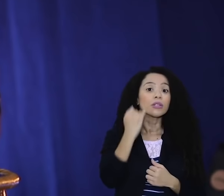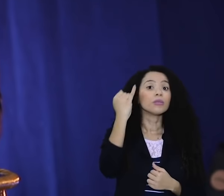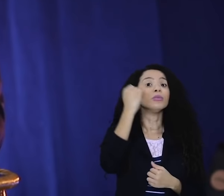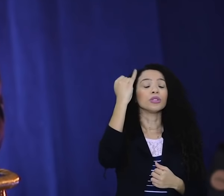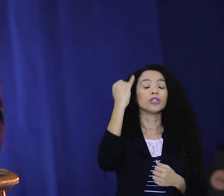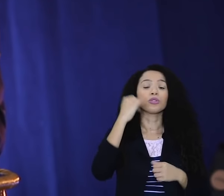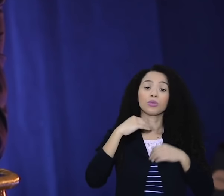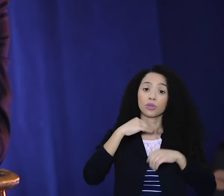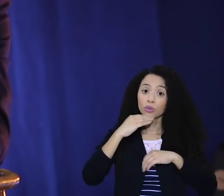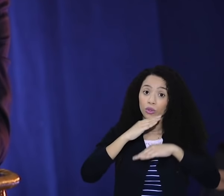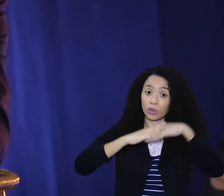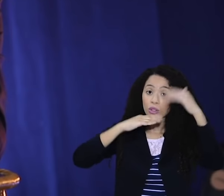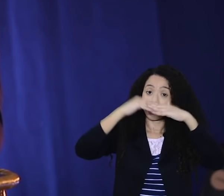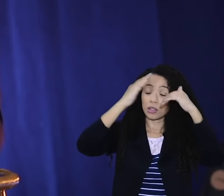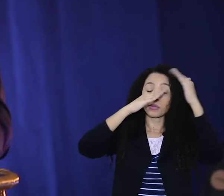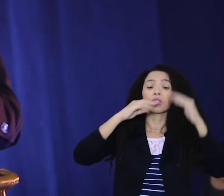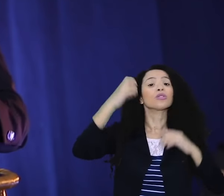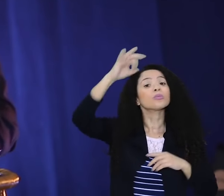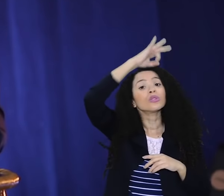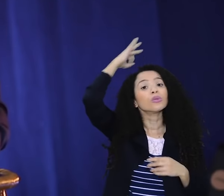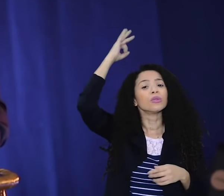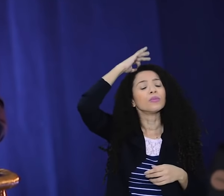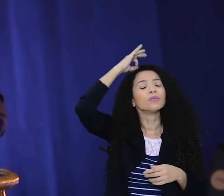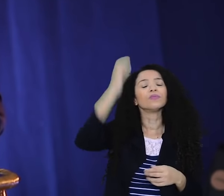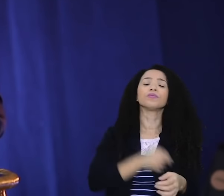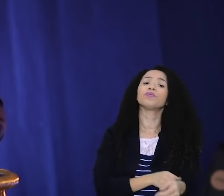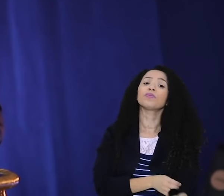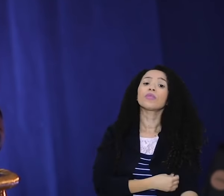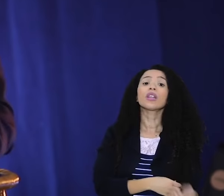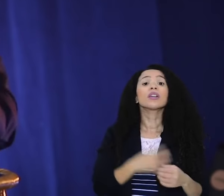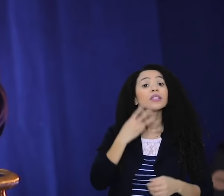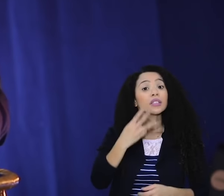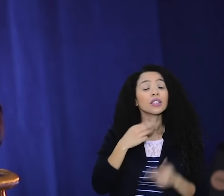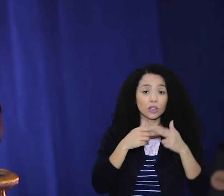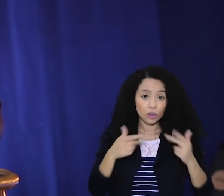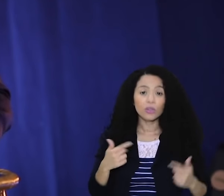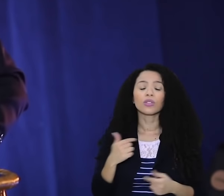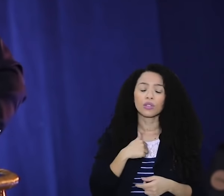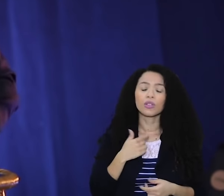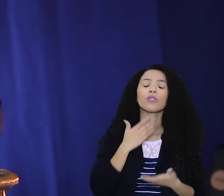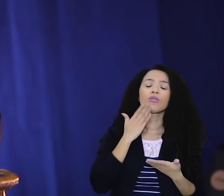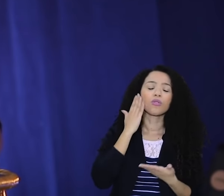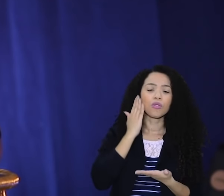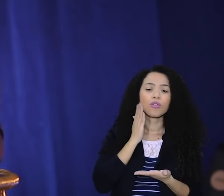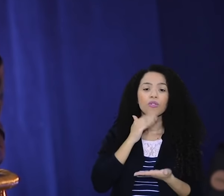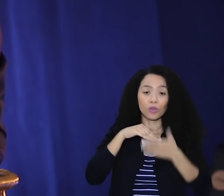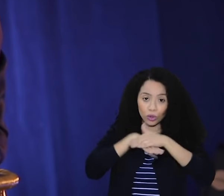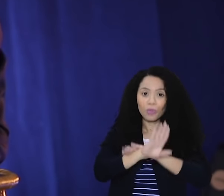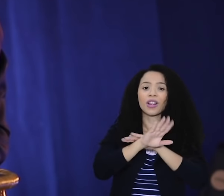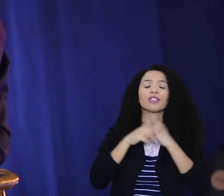para a nossa edificação espiritual. E eu vou chamar a atenção de vocês para as três coisas que eu sempre costumo colocar em pauta.